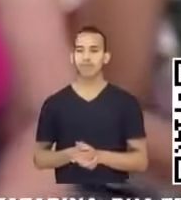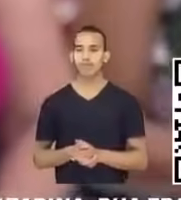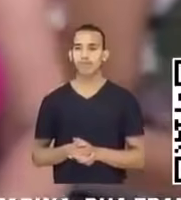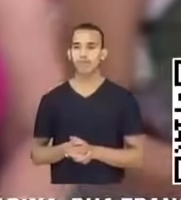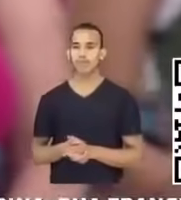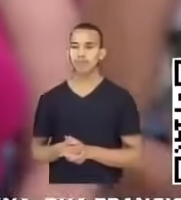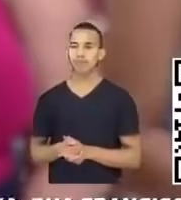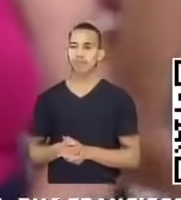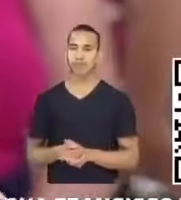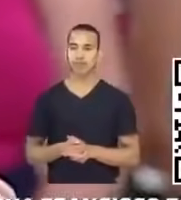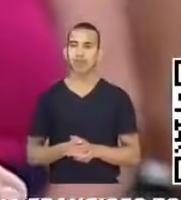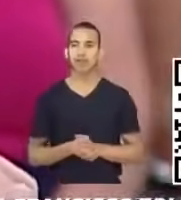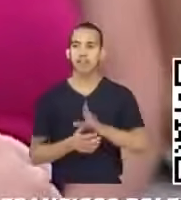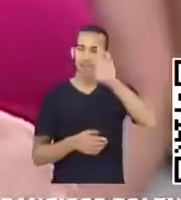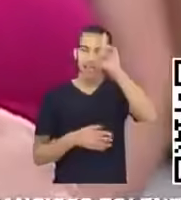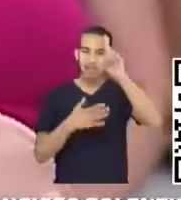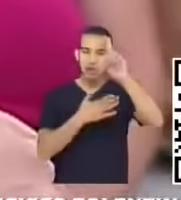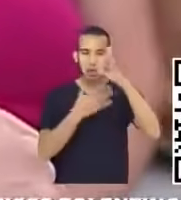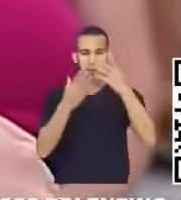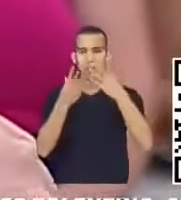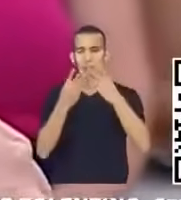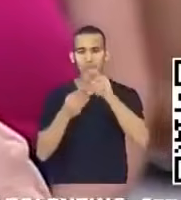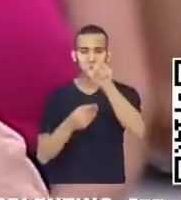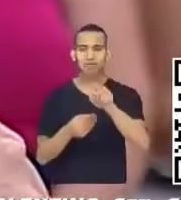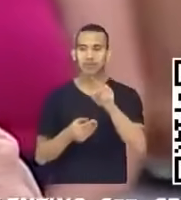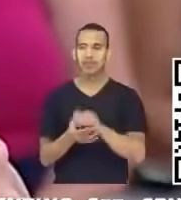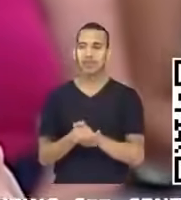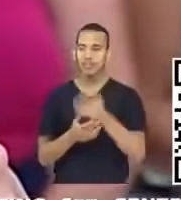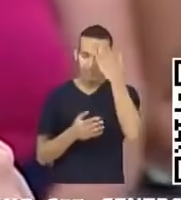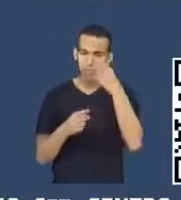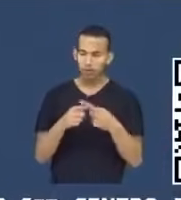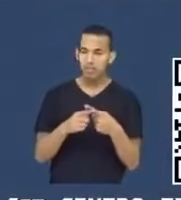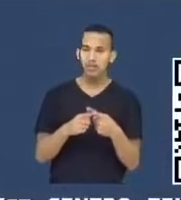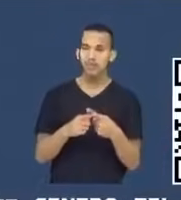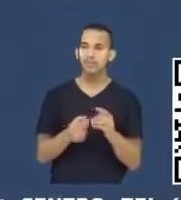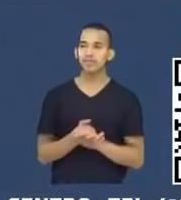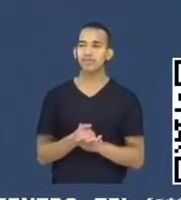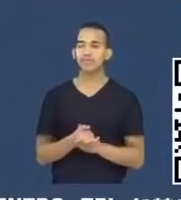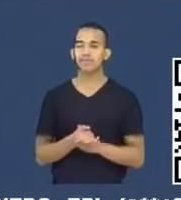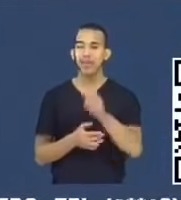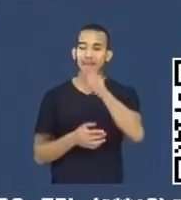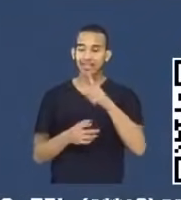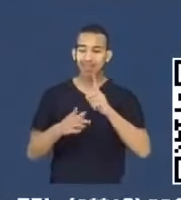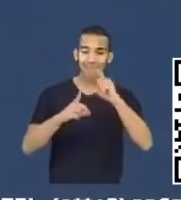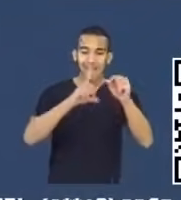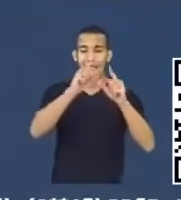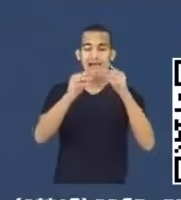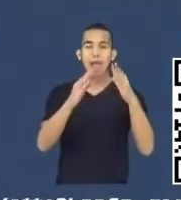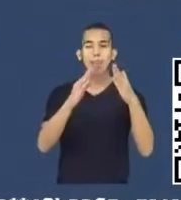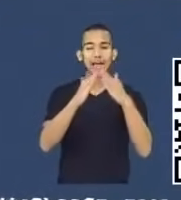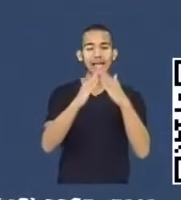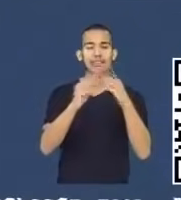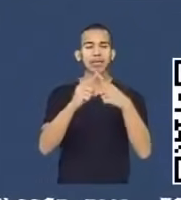e Deus gosta muito da senhora Deus acredita sabe porque a senhora ir embora até grande